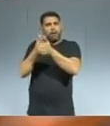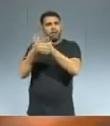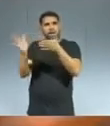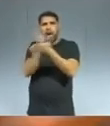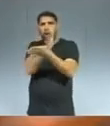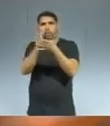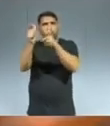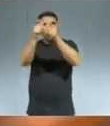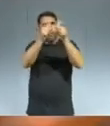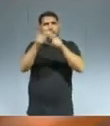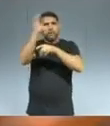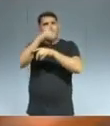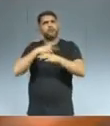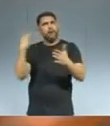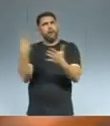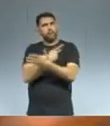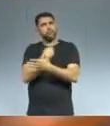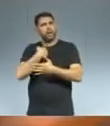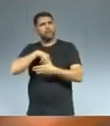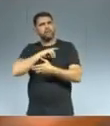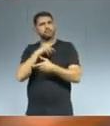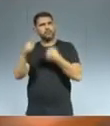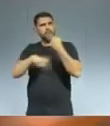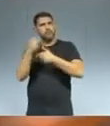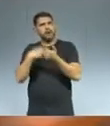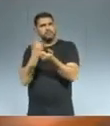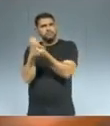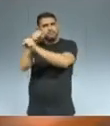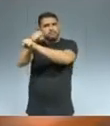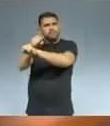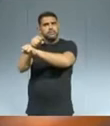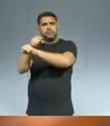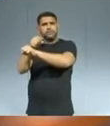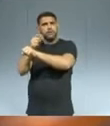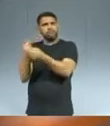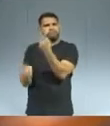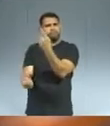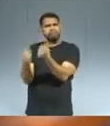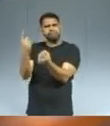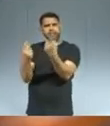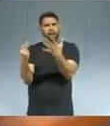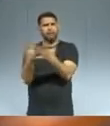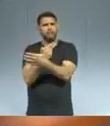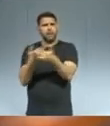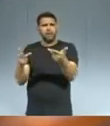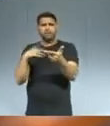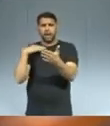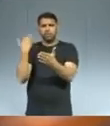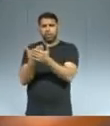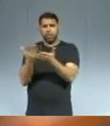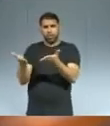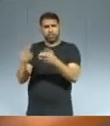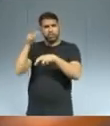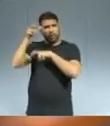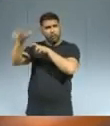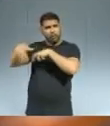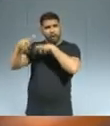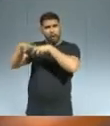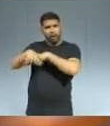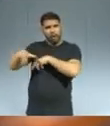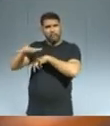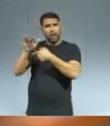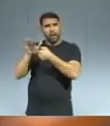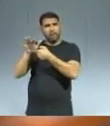que em algumas regiões do país ainda acontece mas isso não é uma regra isso é exceção a hoje o campo